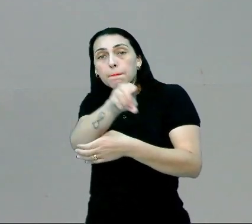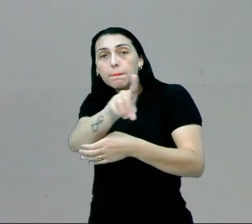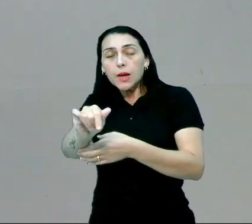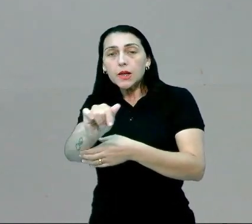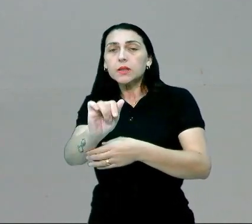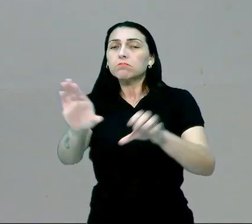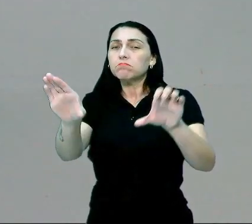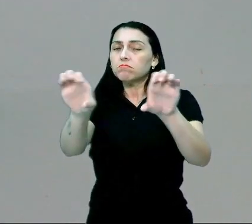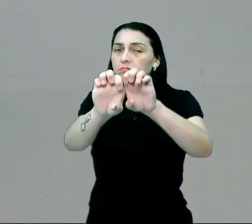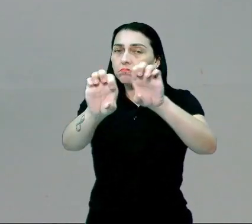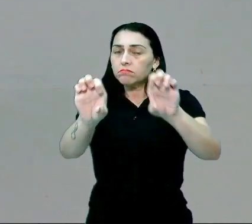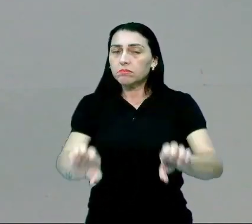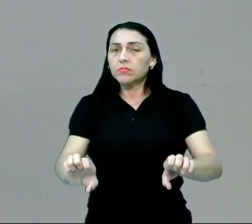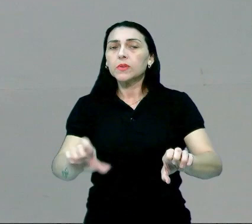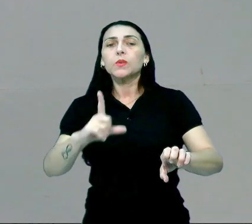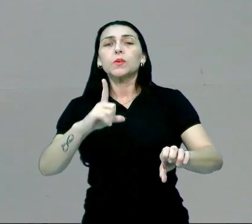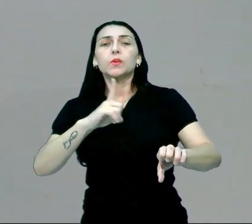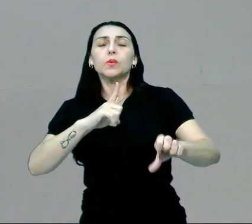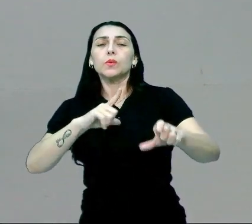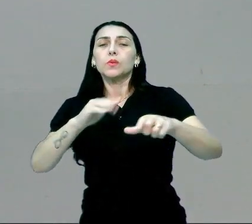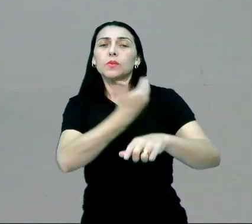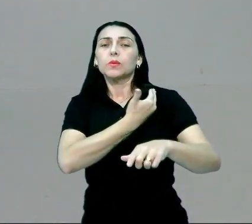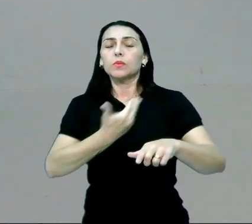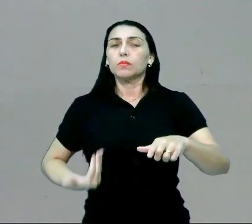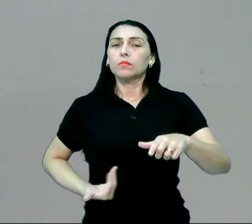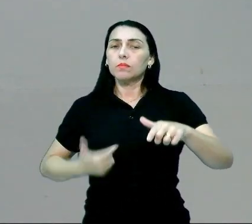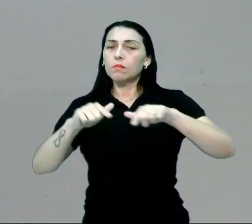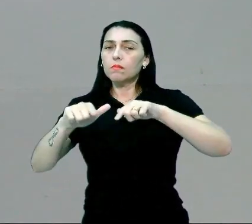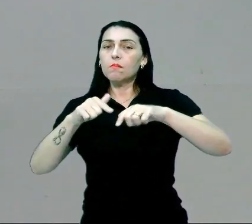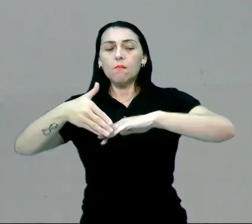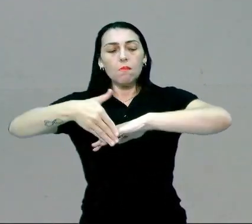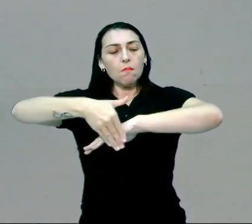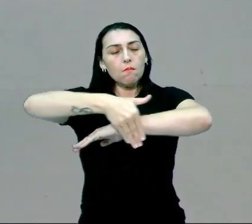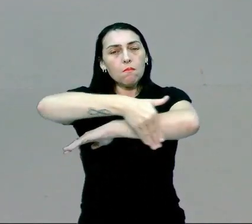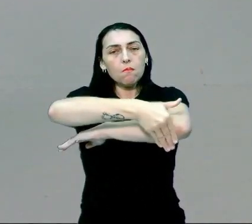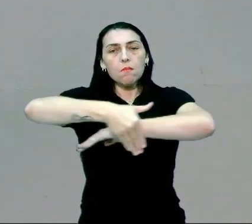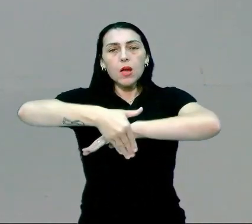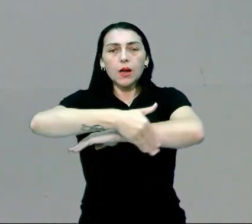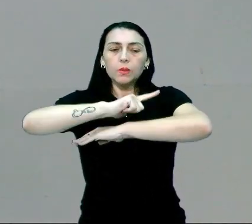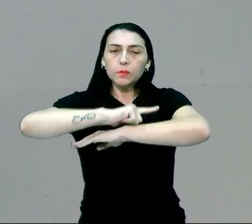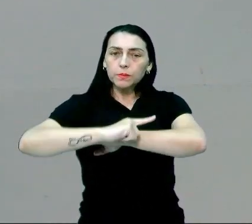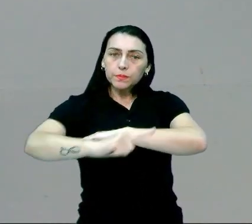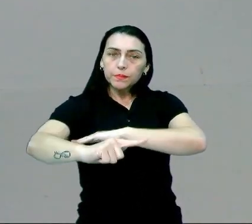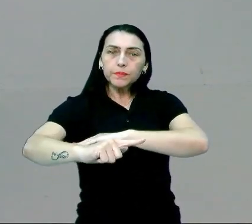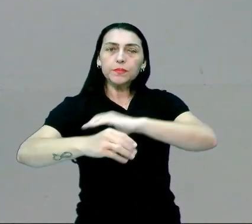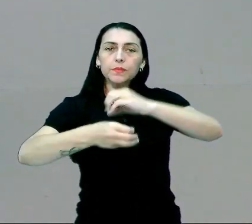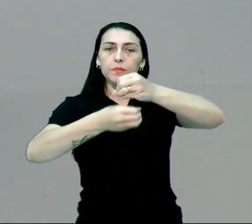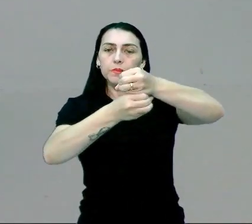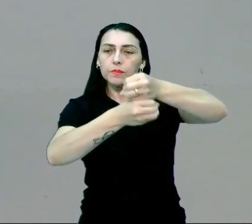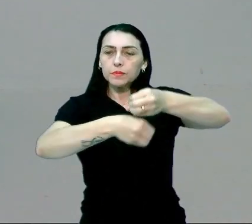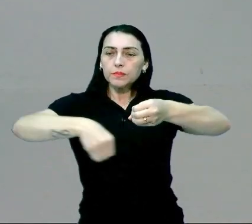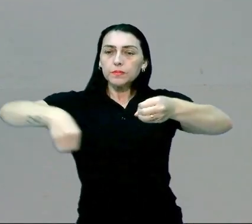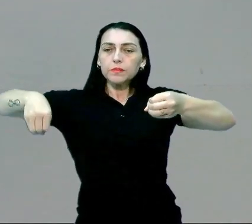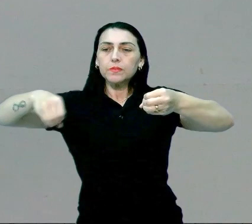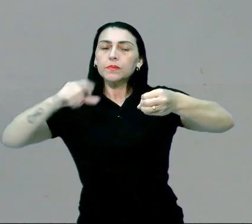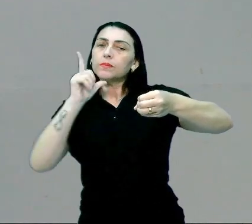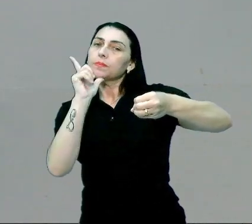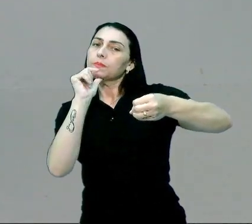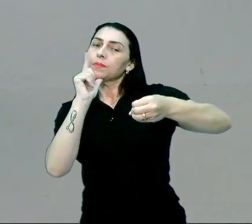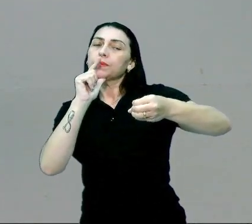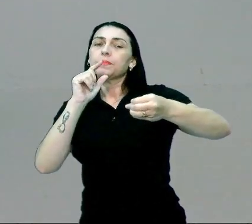mais estruturados com os serviços públicos, pavimentação, rede de abastecimento de